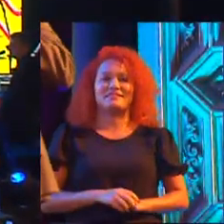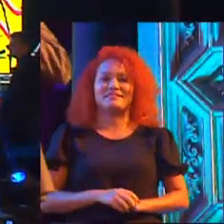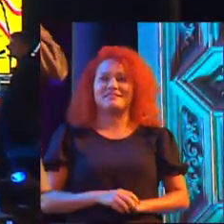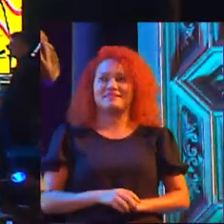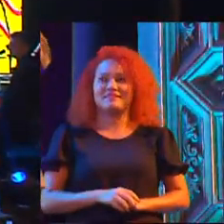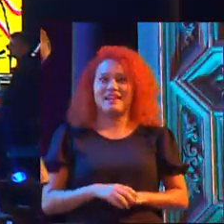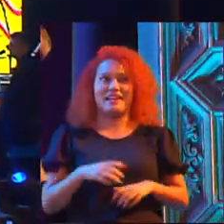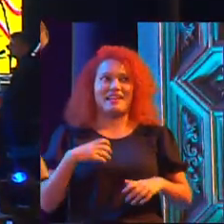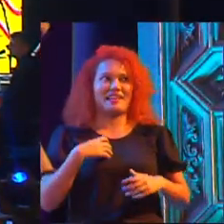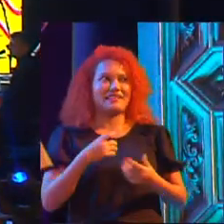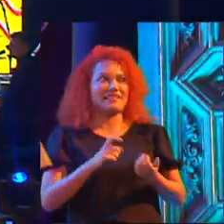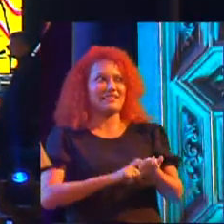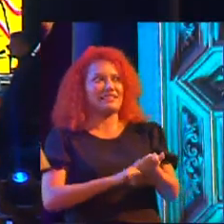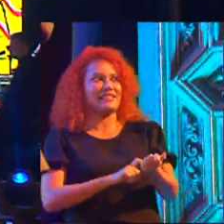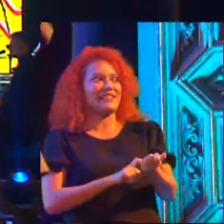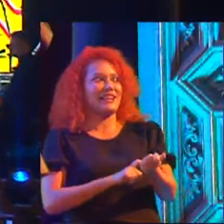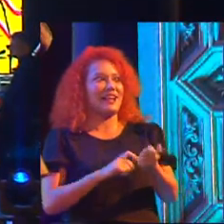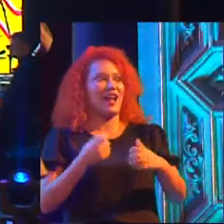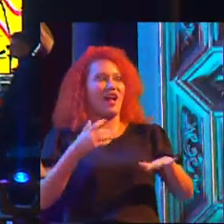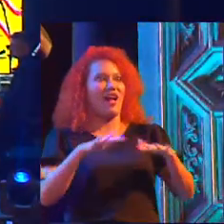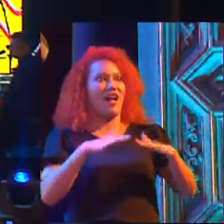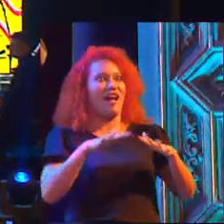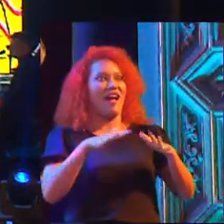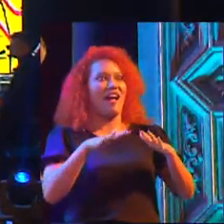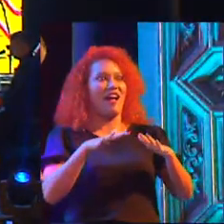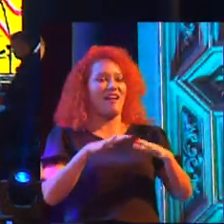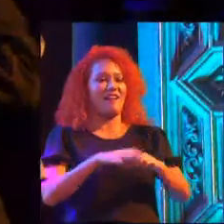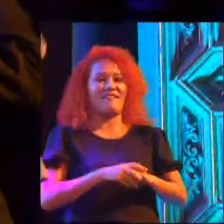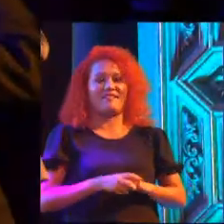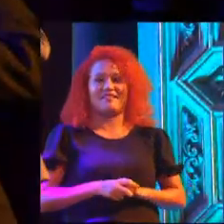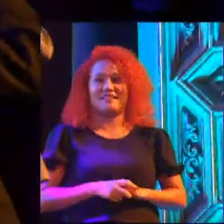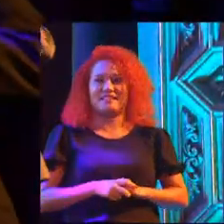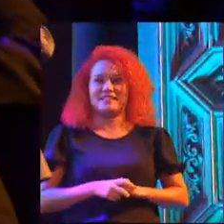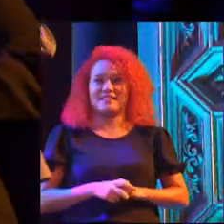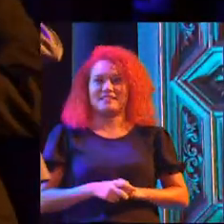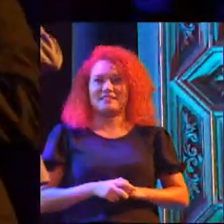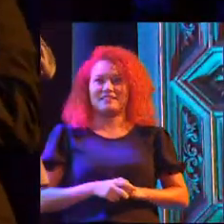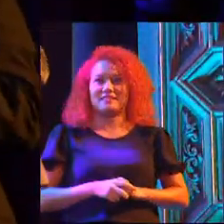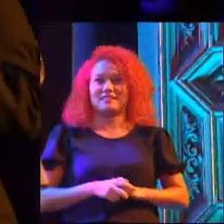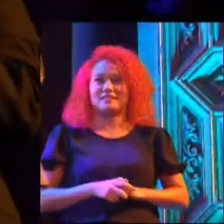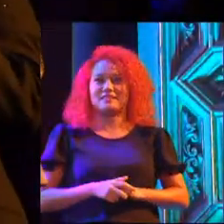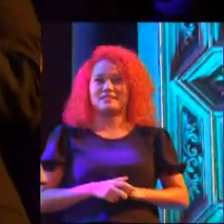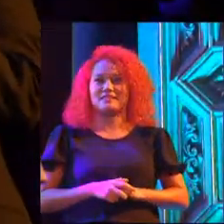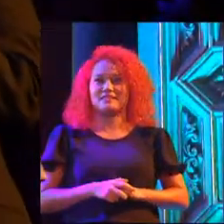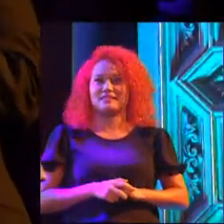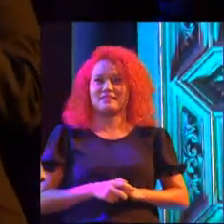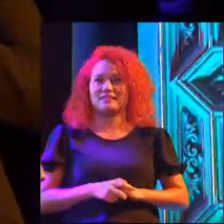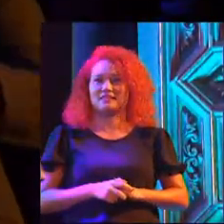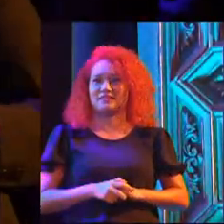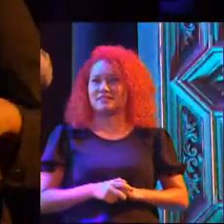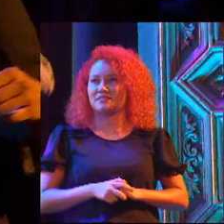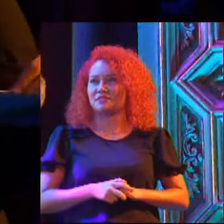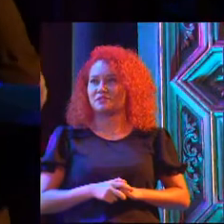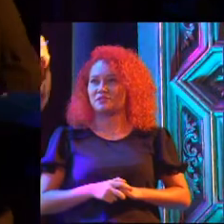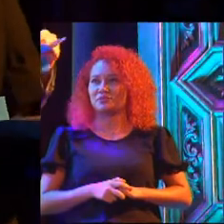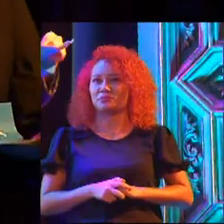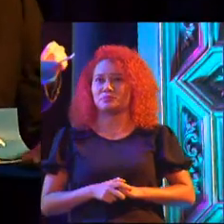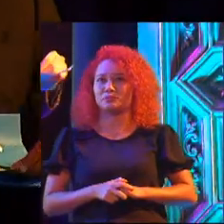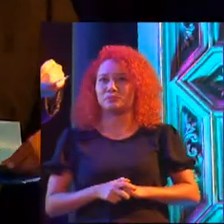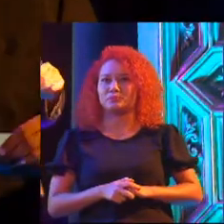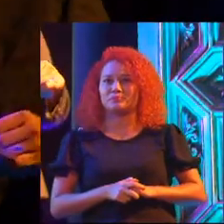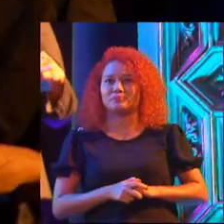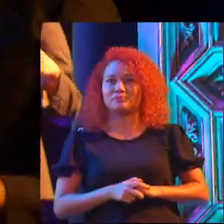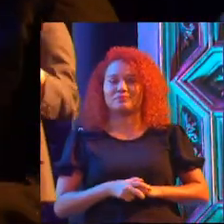Momento de tensão, né, Bruna? Que rufem os tambores. Ai. Olha só o peso. Nossa, que